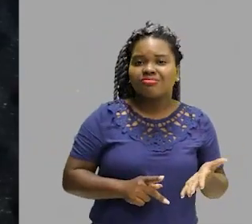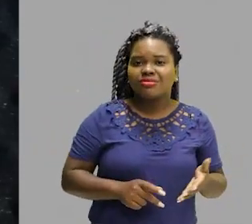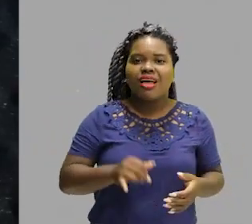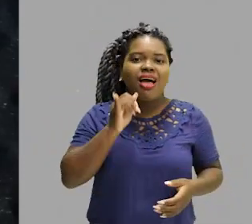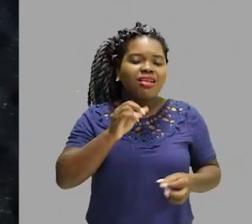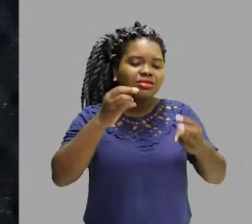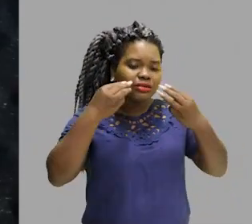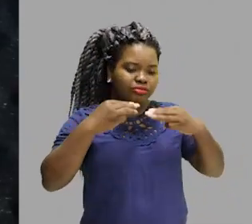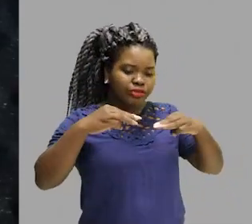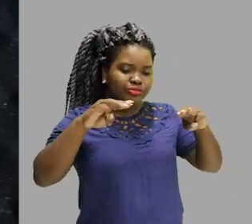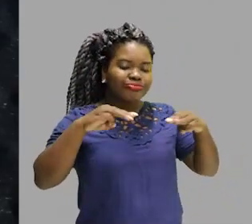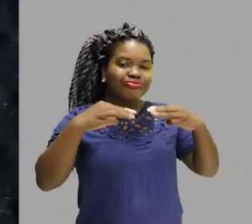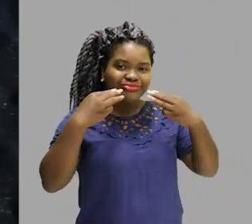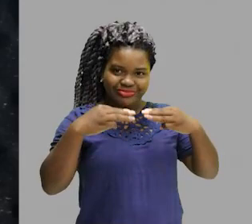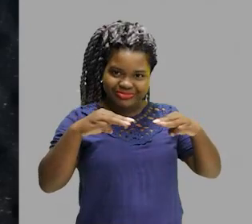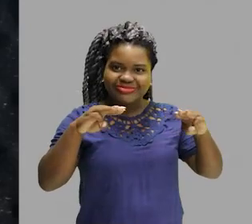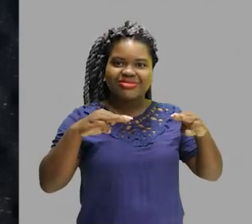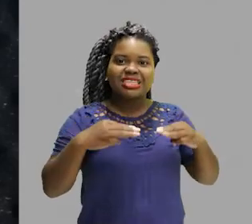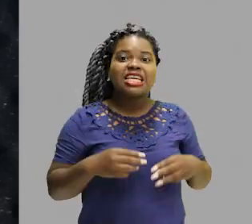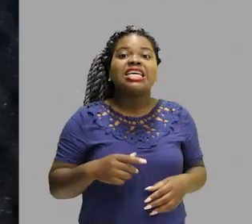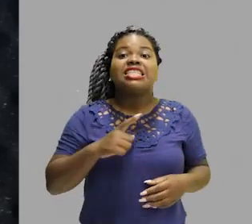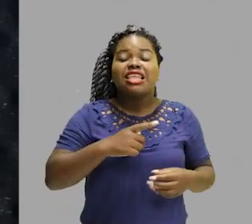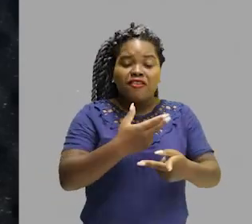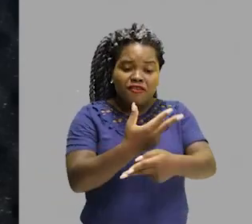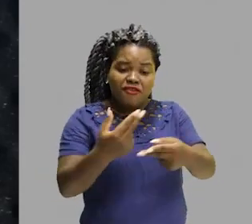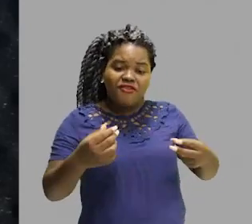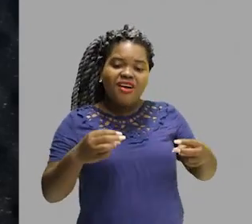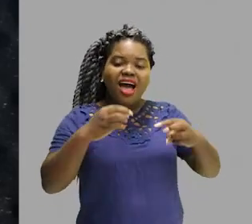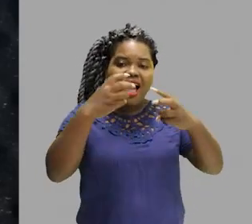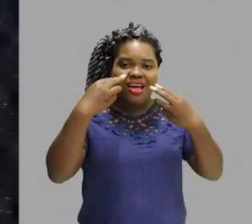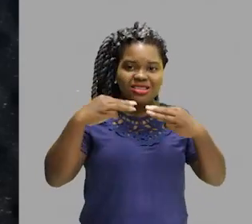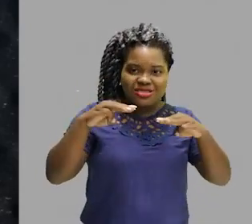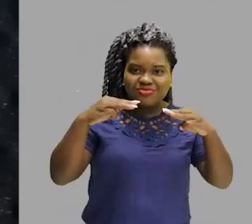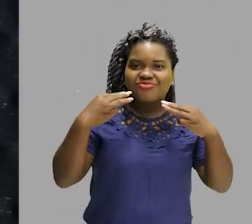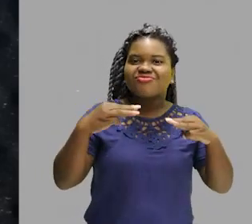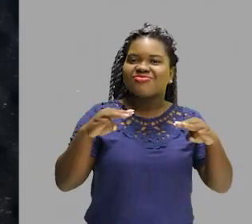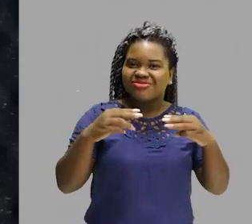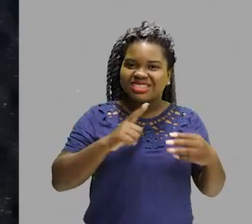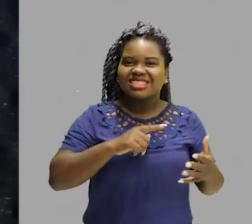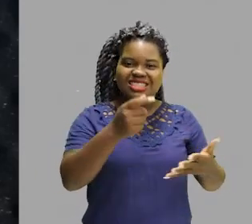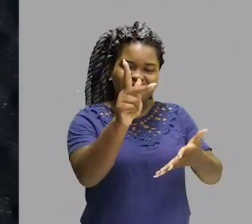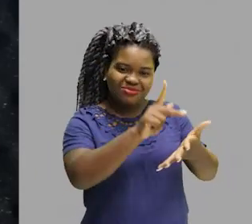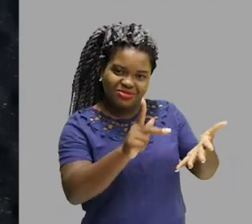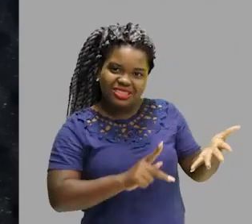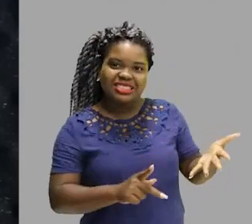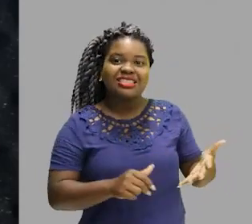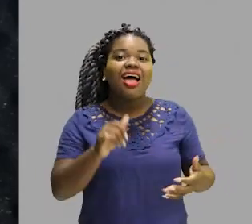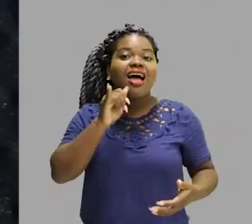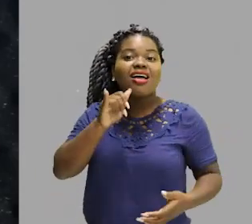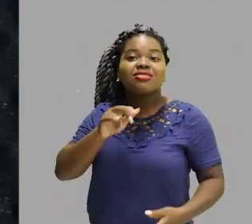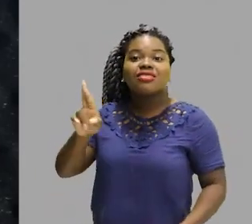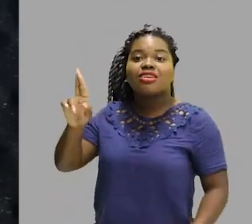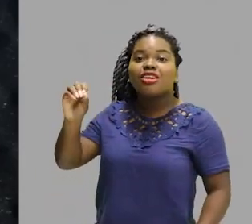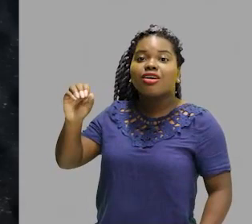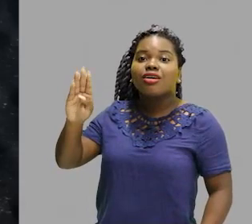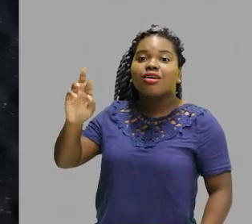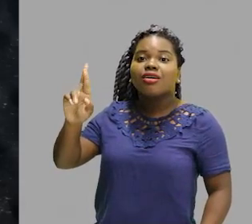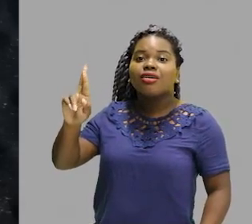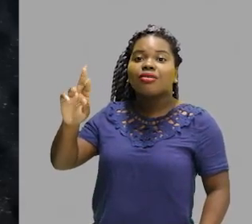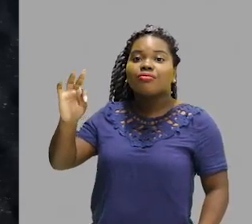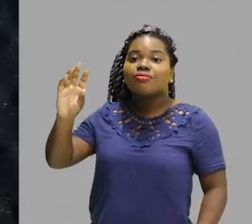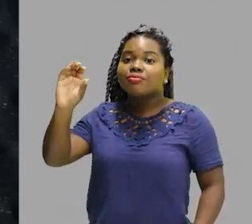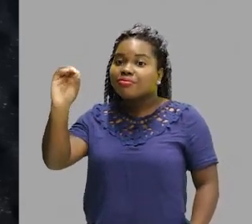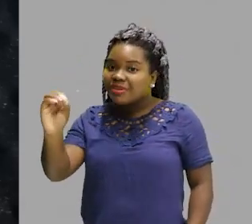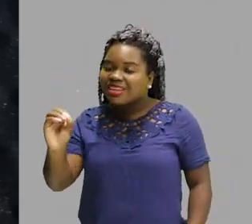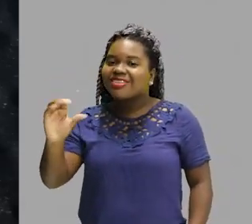tem muita música cheia de poesia, né? Cheia de lirismo. Roberto Carlos, essa é uma canção que todo mundo conhece. Ele diz assim,